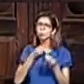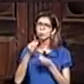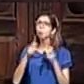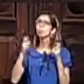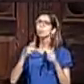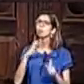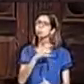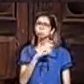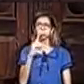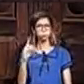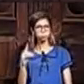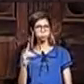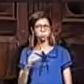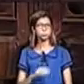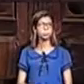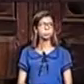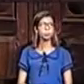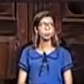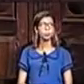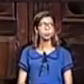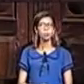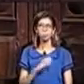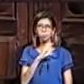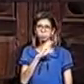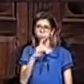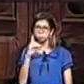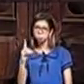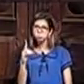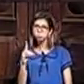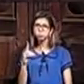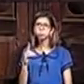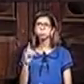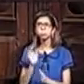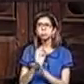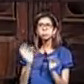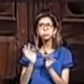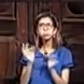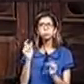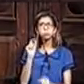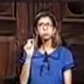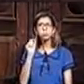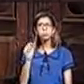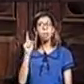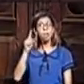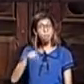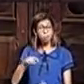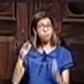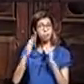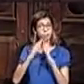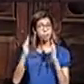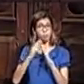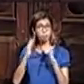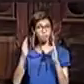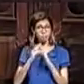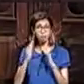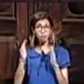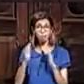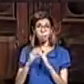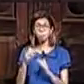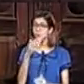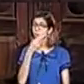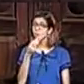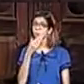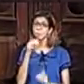coordenadoria. A coordenadoria, simplesmente, é na casa de um dos